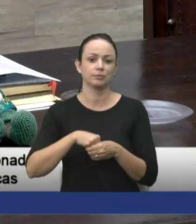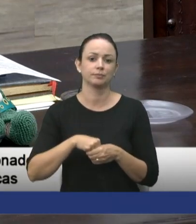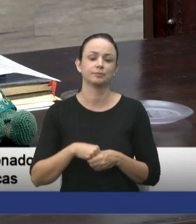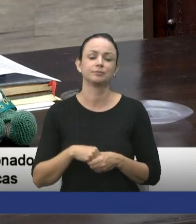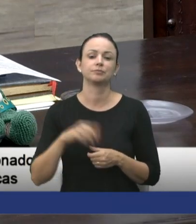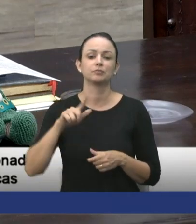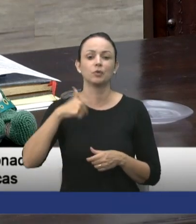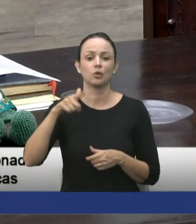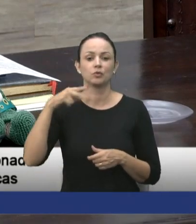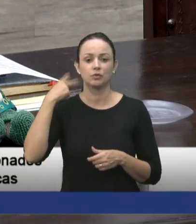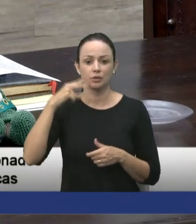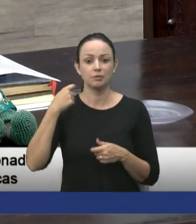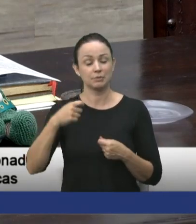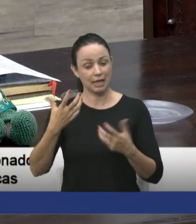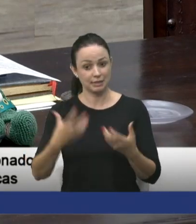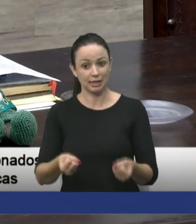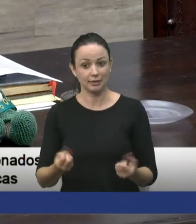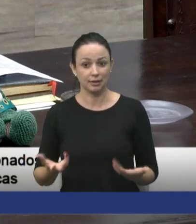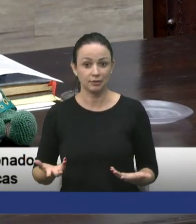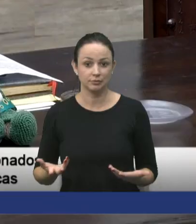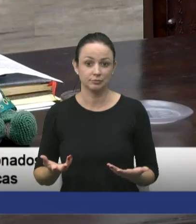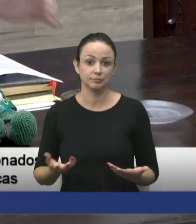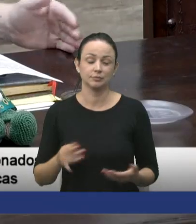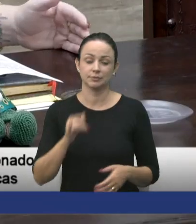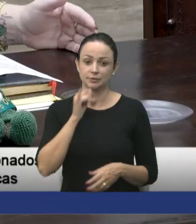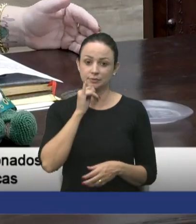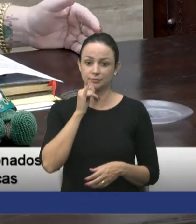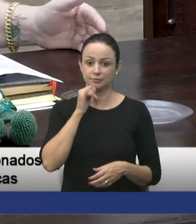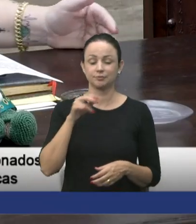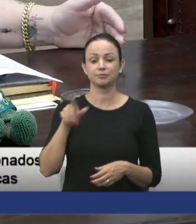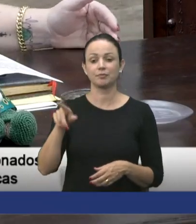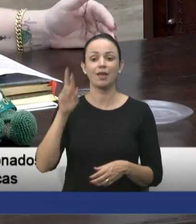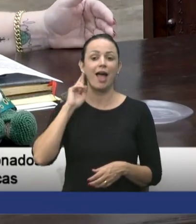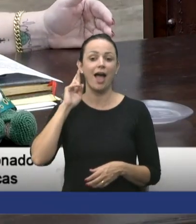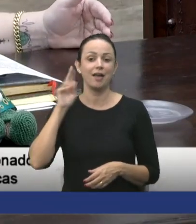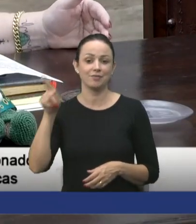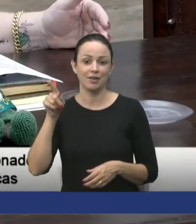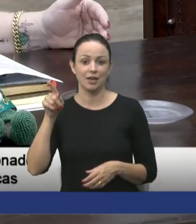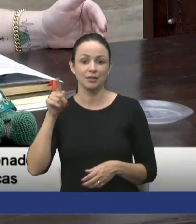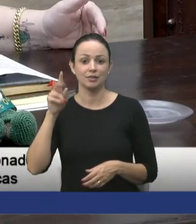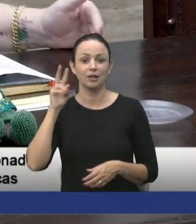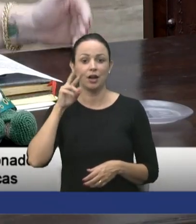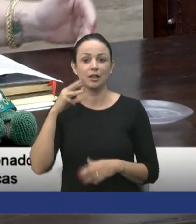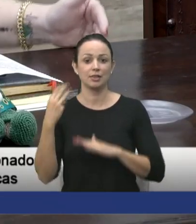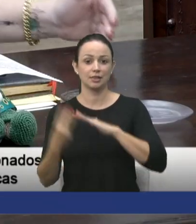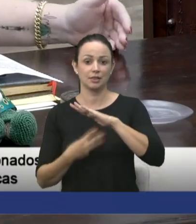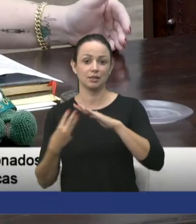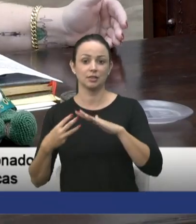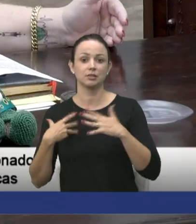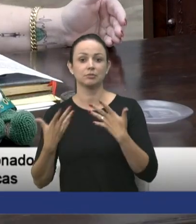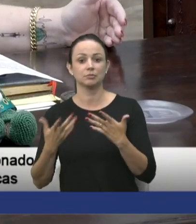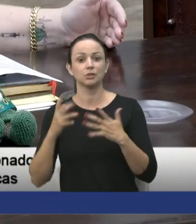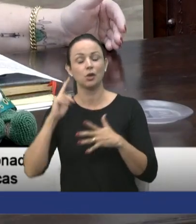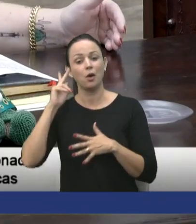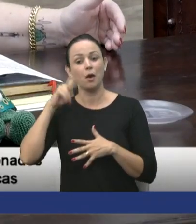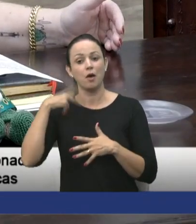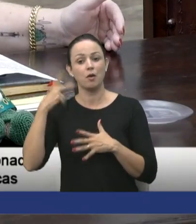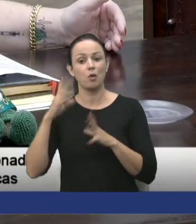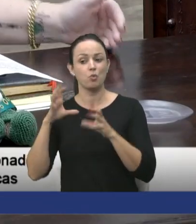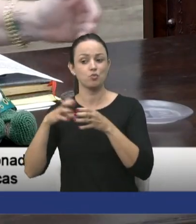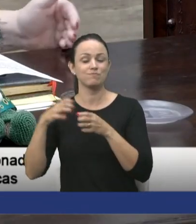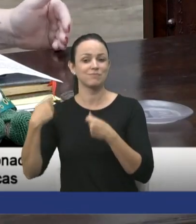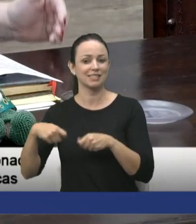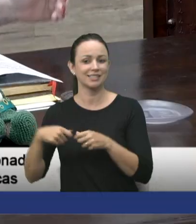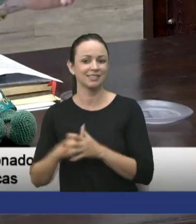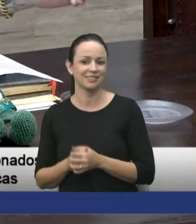os outros vereadores têm que aceitar. Então, por exemplo, a Rafa, ela olha para o terceiro setor e fala, eu preciso de uma frente parlamentar.